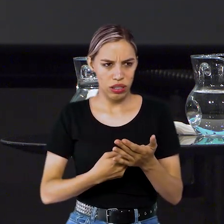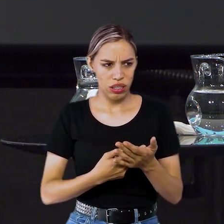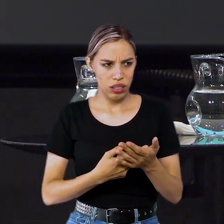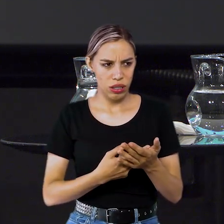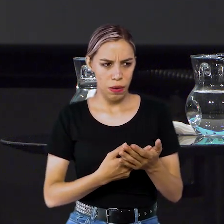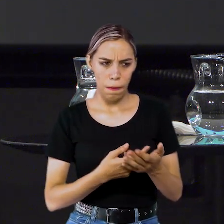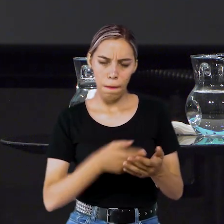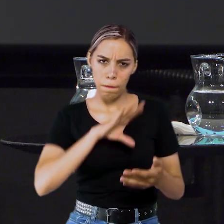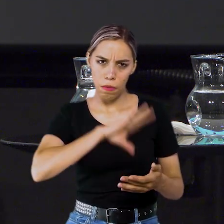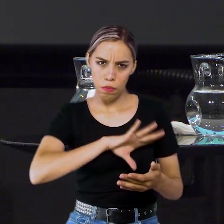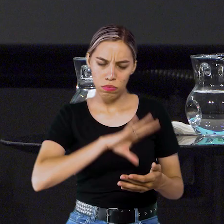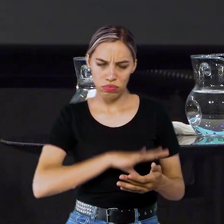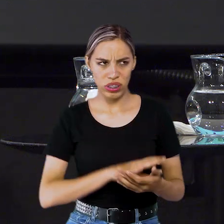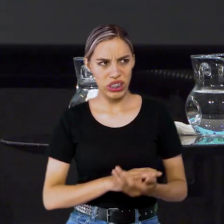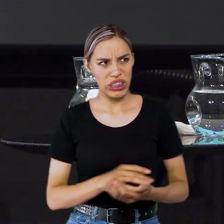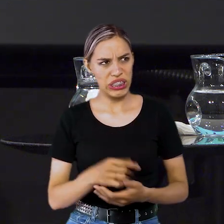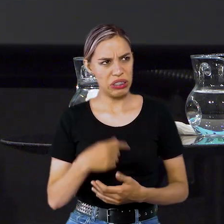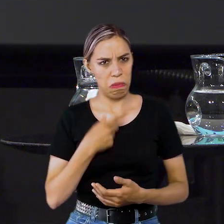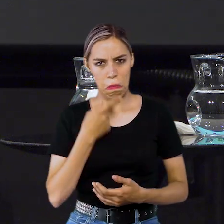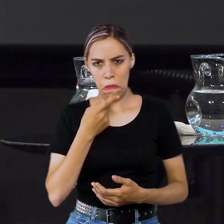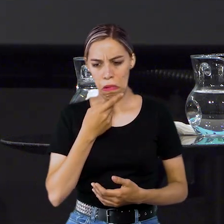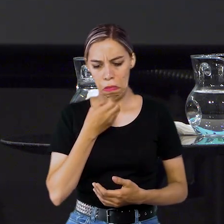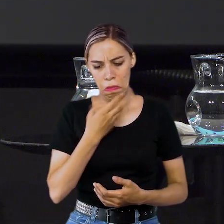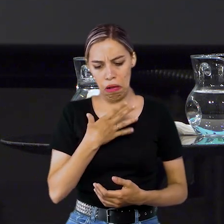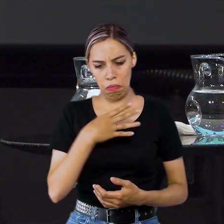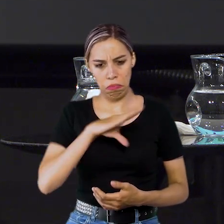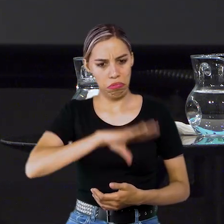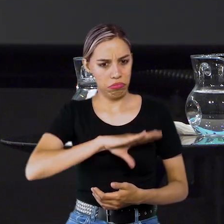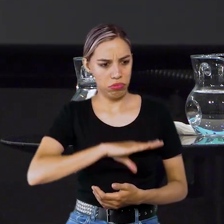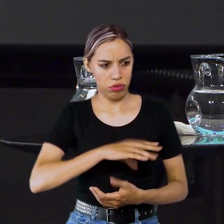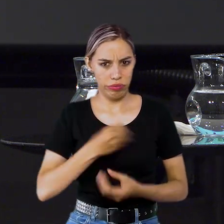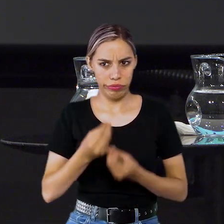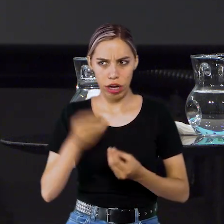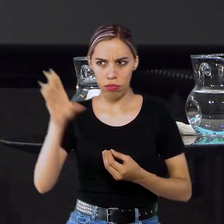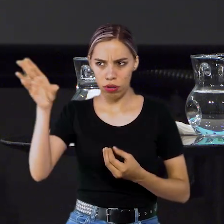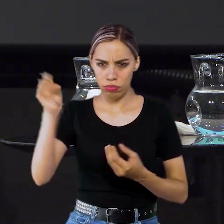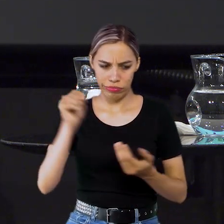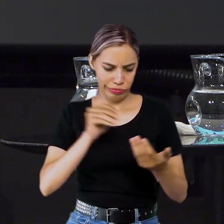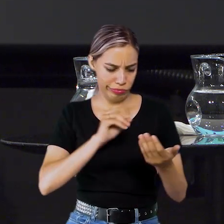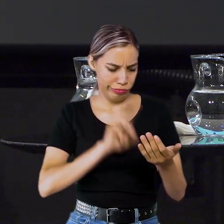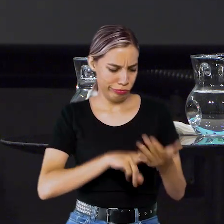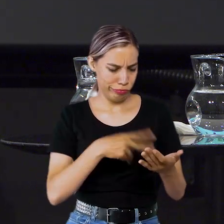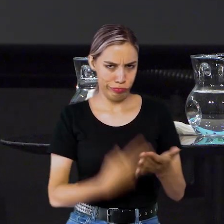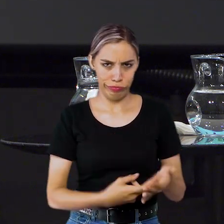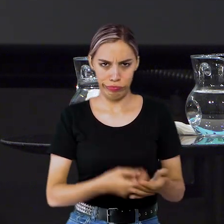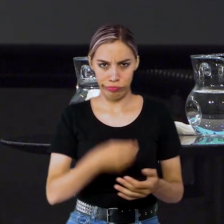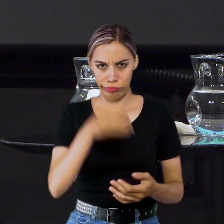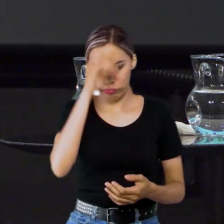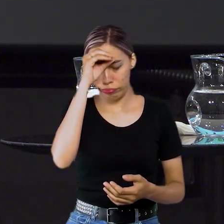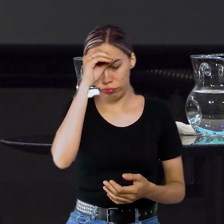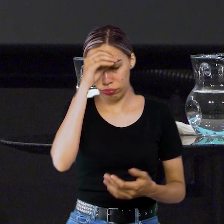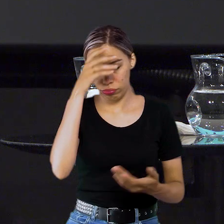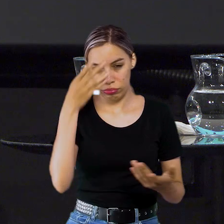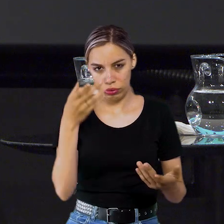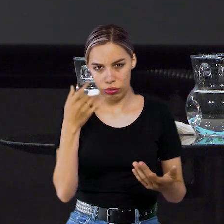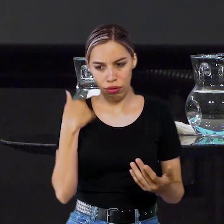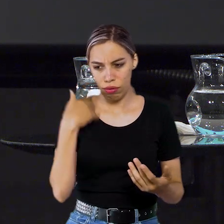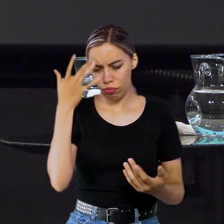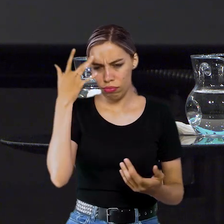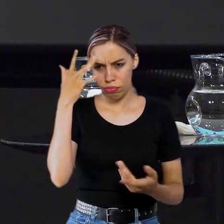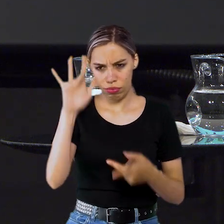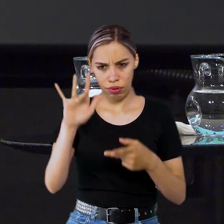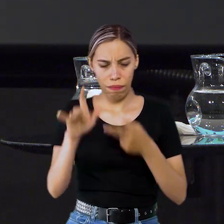mal português, eu não falava português bem, né? Como é que eu vou escrever em português não sabendo falar, né?